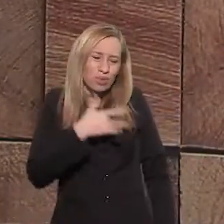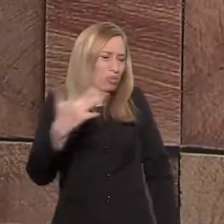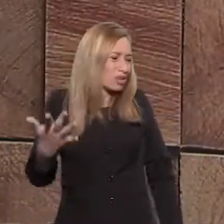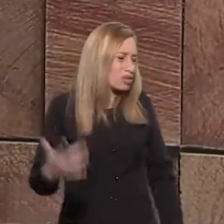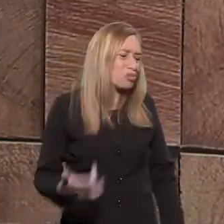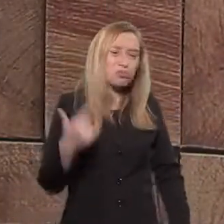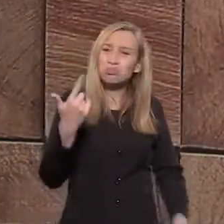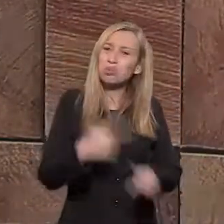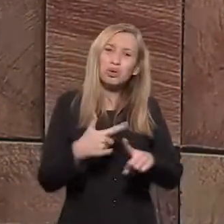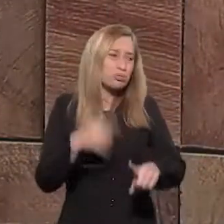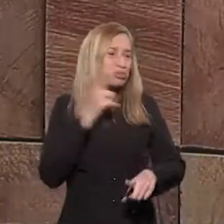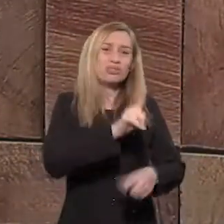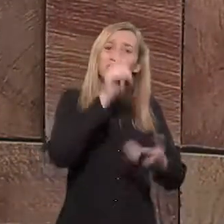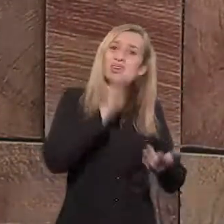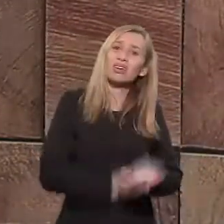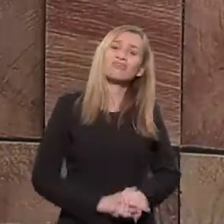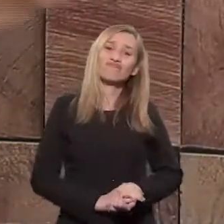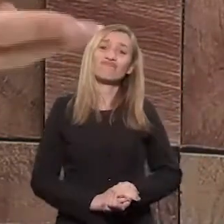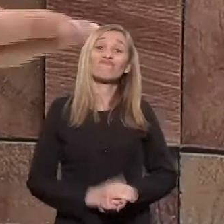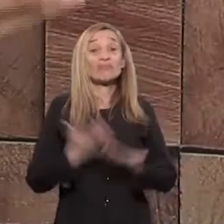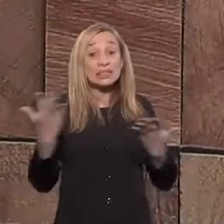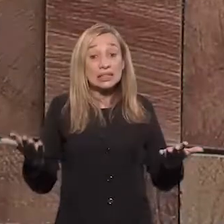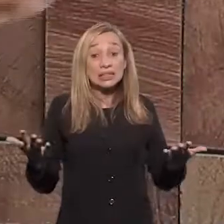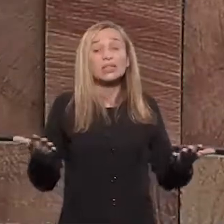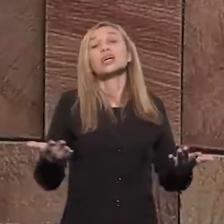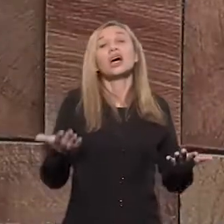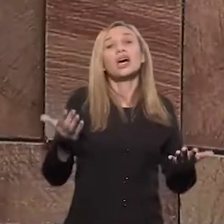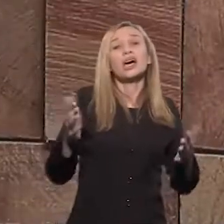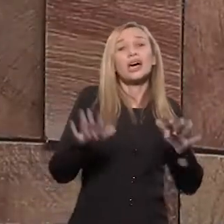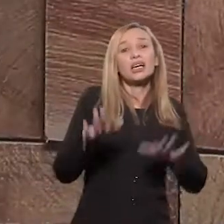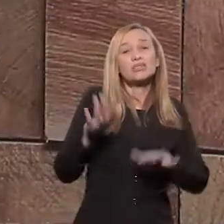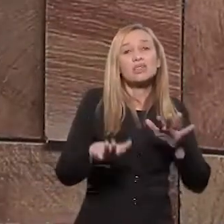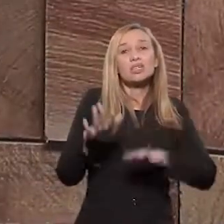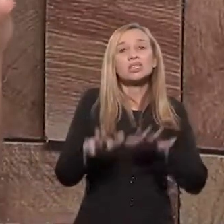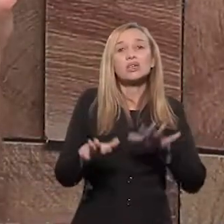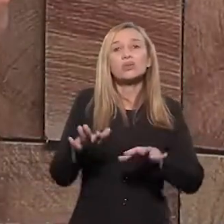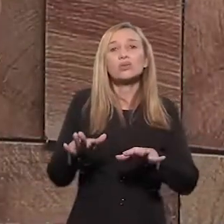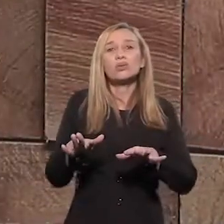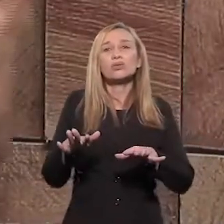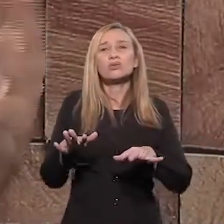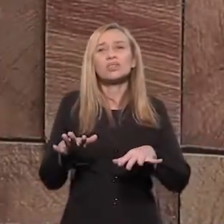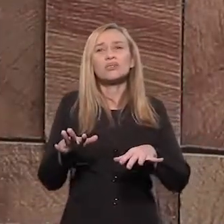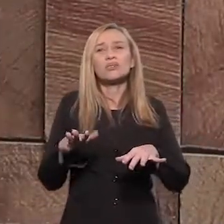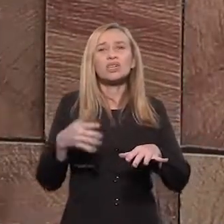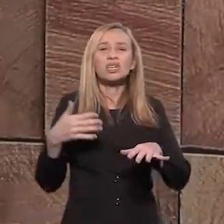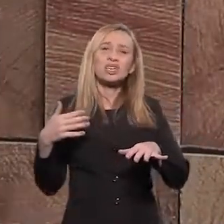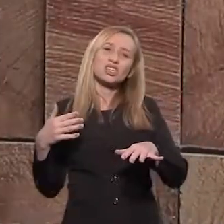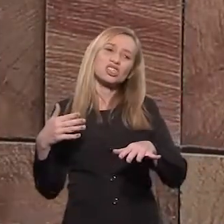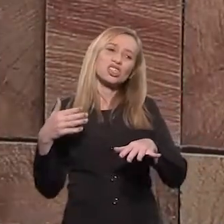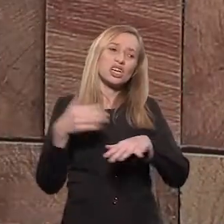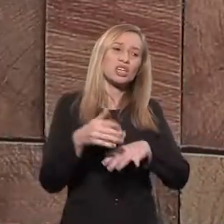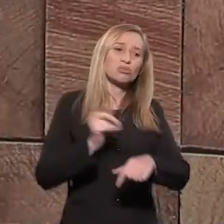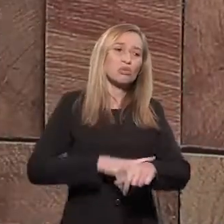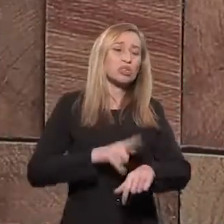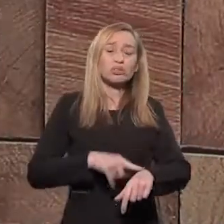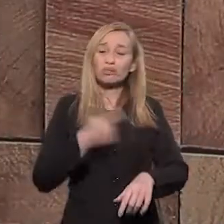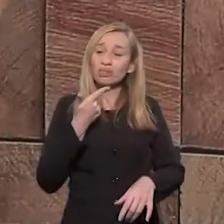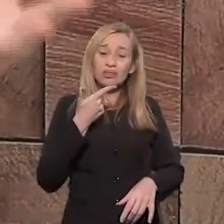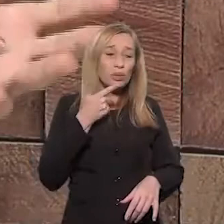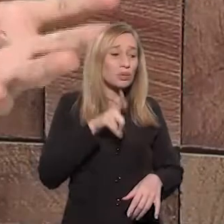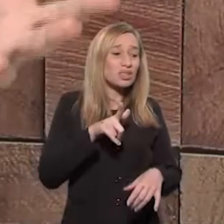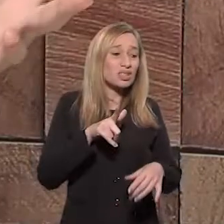música me apaixona tanto, por que eu não consegui? Aí que tem a ver com aquilo. Talvez aquilo tenha me pegado num momento onde eu não estava